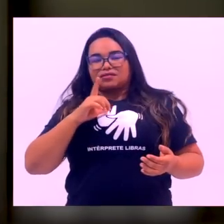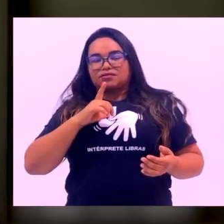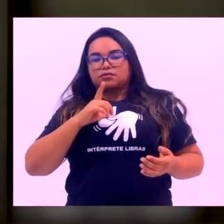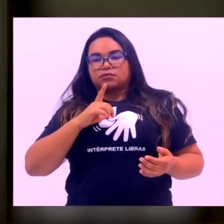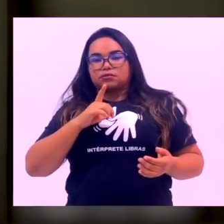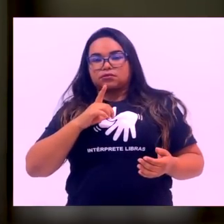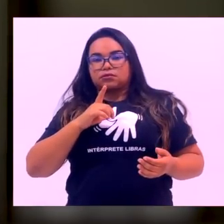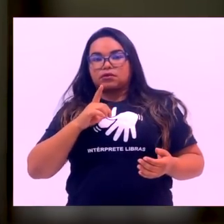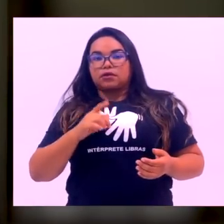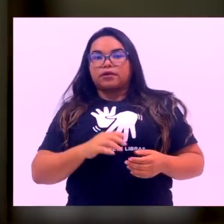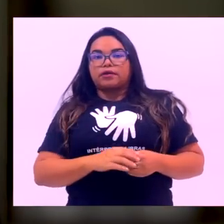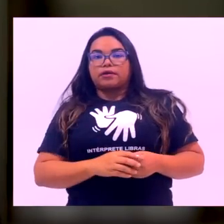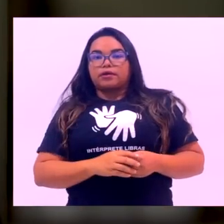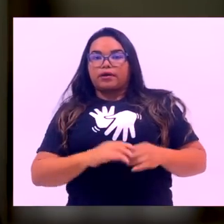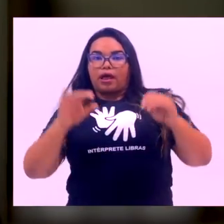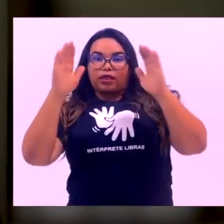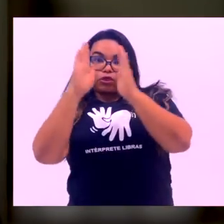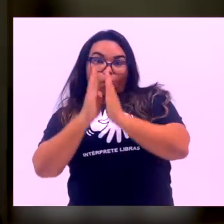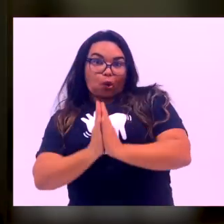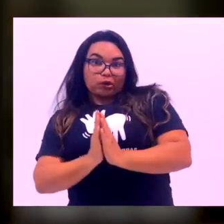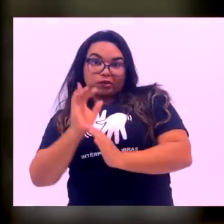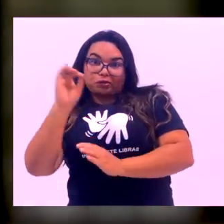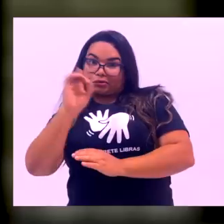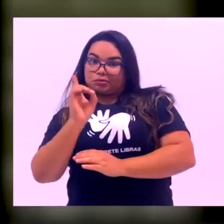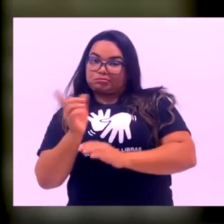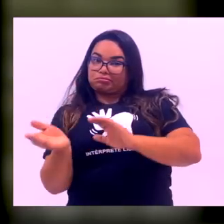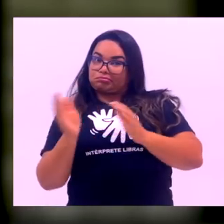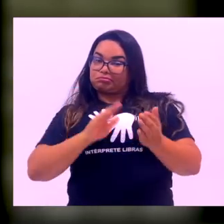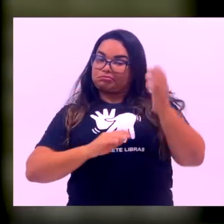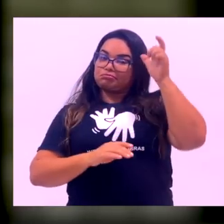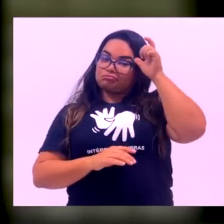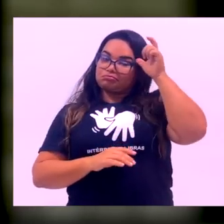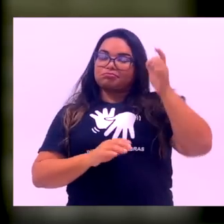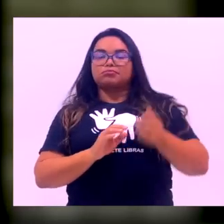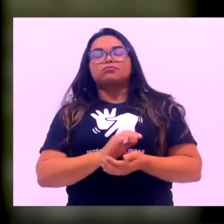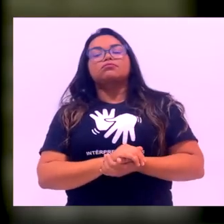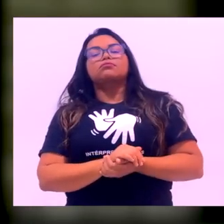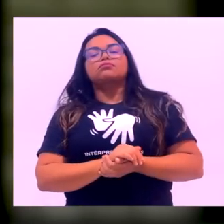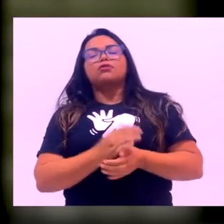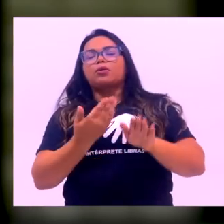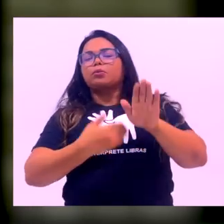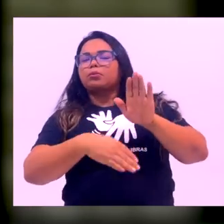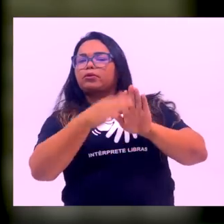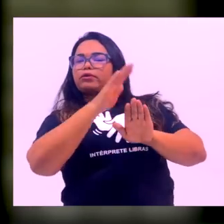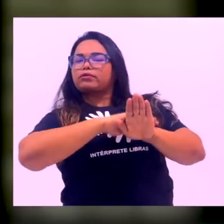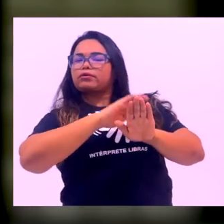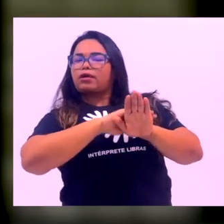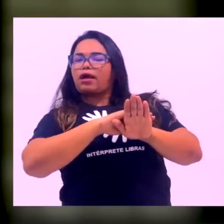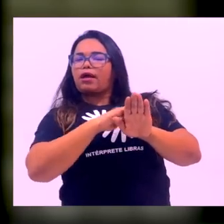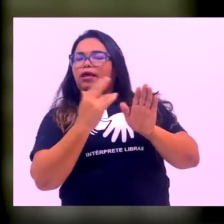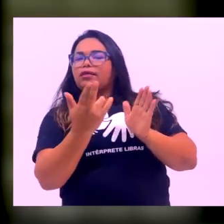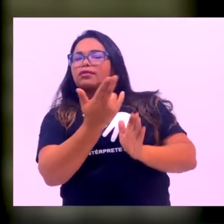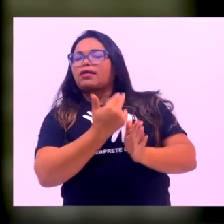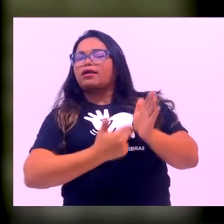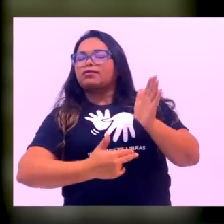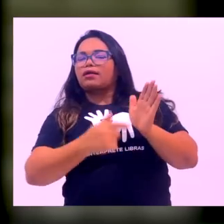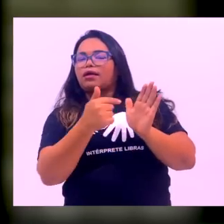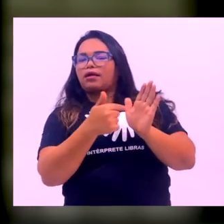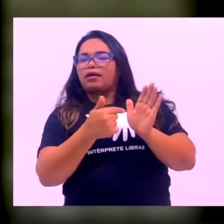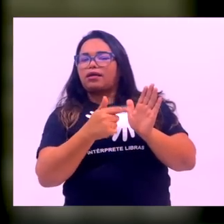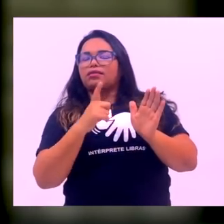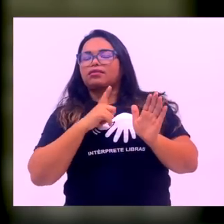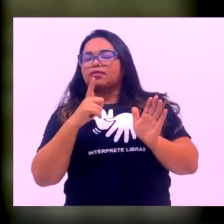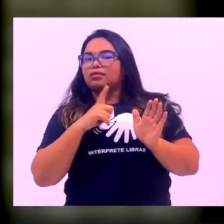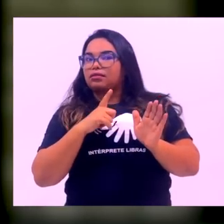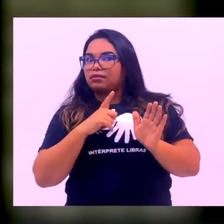divindade. Então, o que está acontecendo no mundo? Há uma agenda por trás dessas cenas? Winston, será que ele era membro